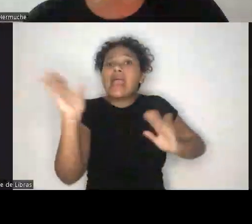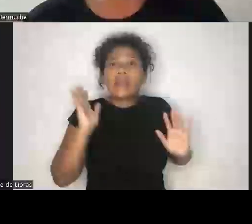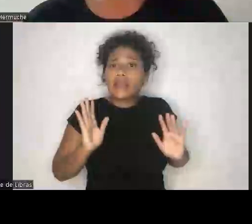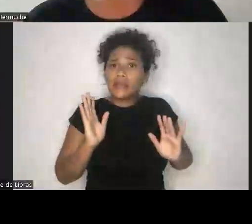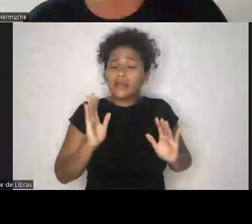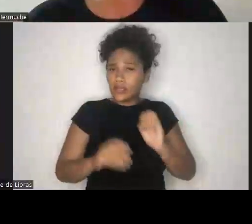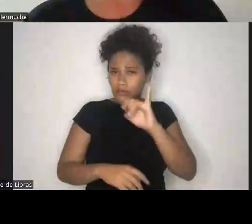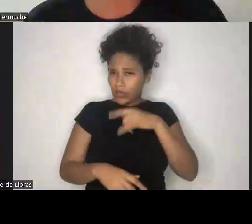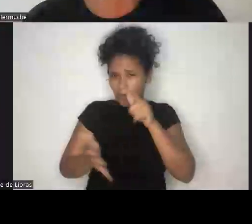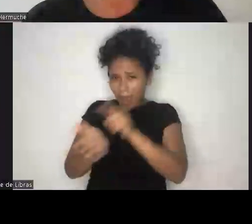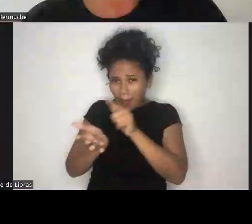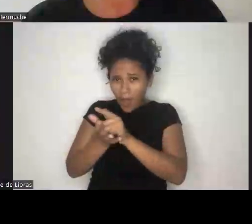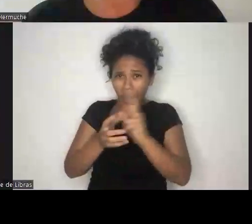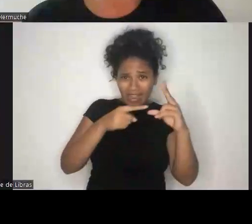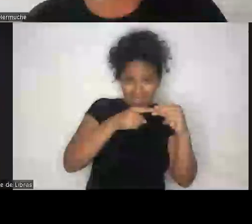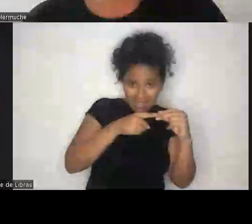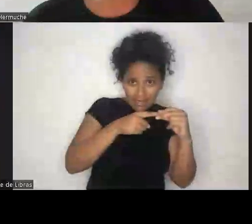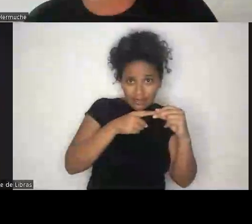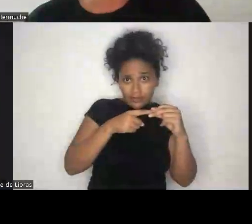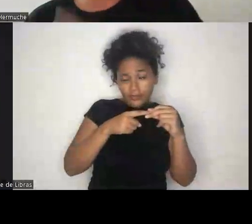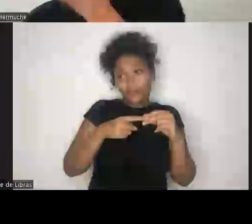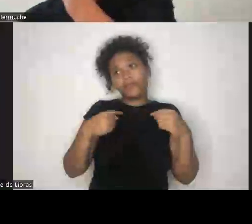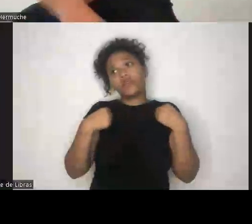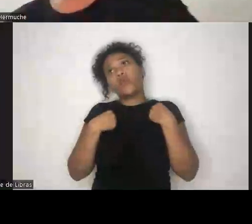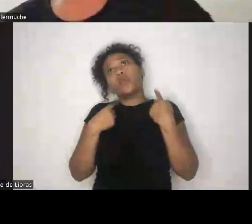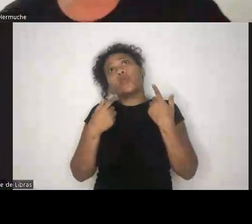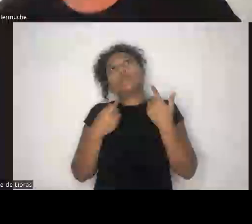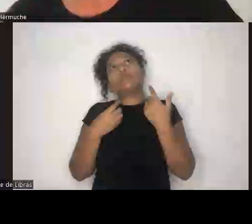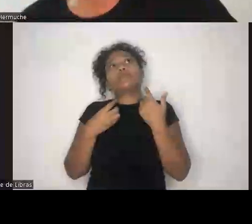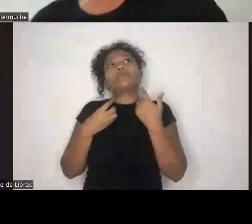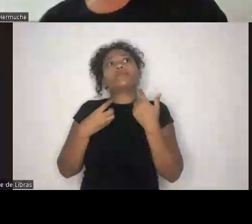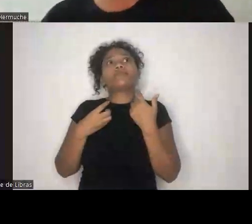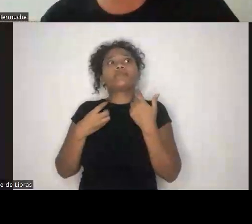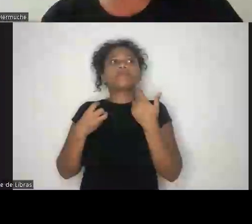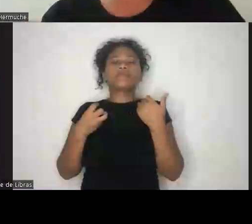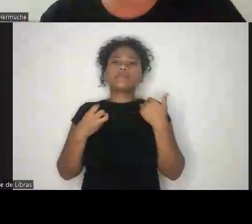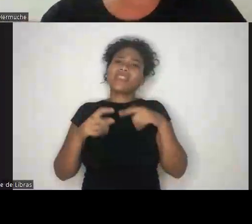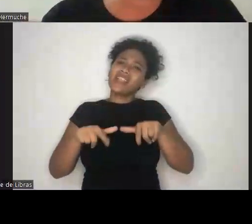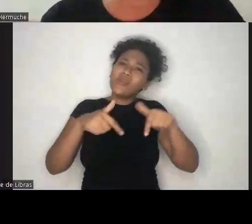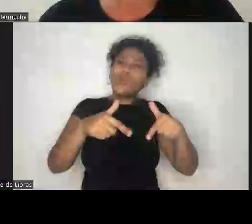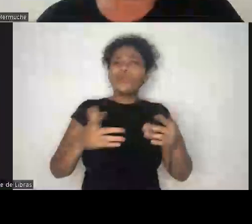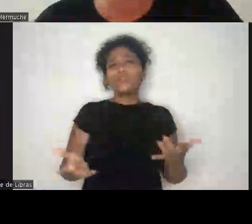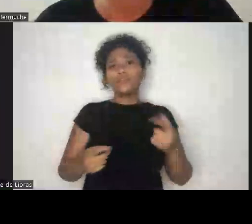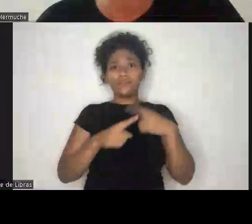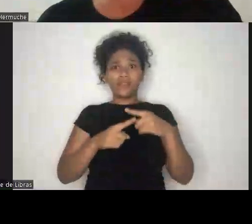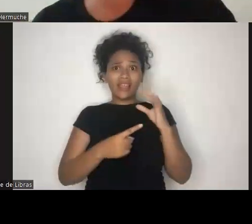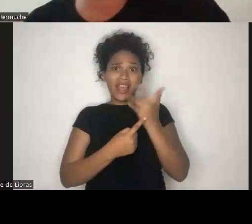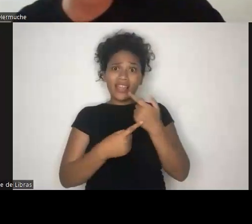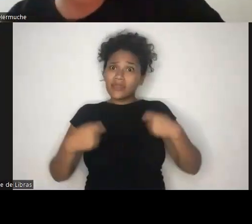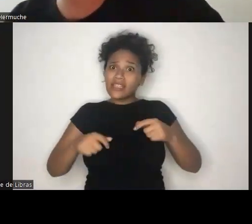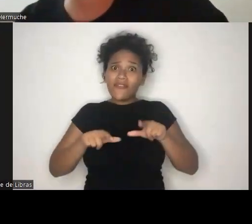tem um papel e uma caneta eu eu pelo menos executa porque parte ela tem que ser feita